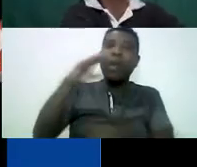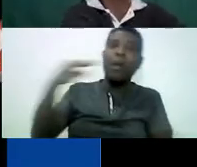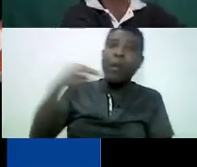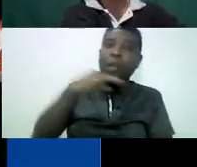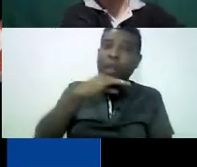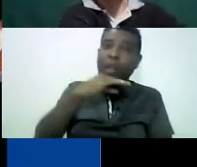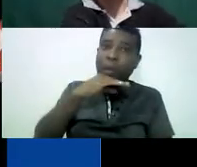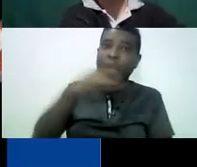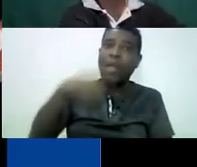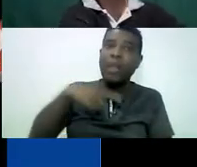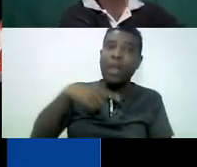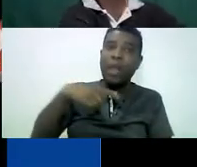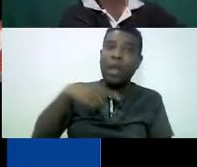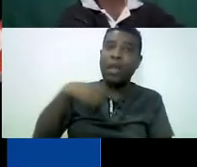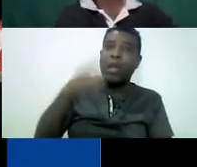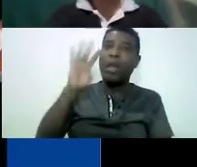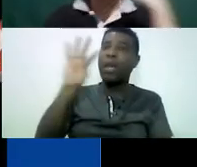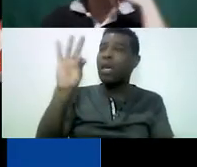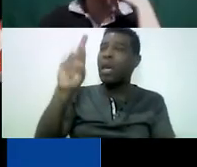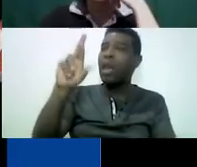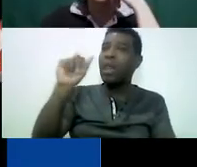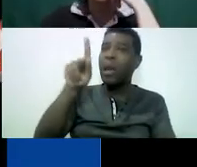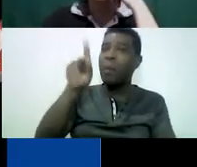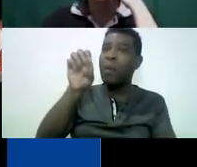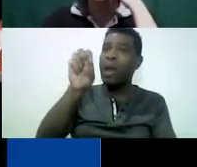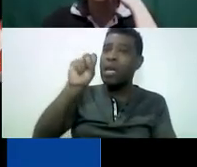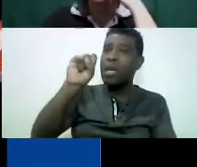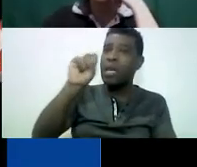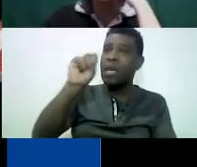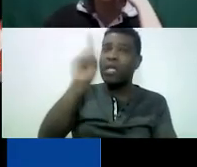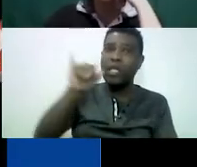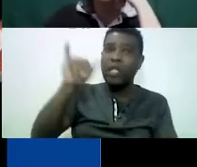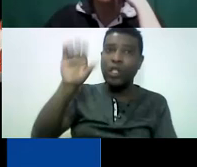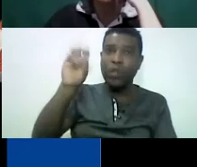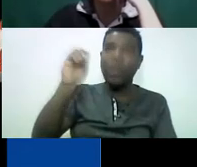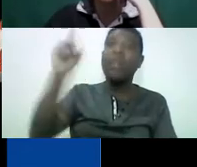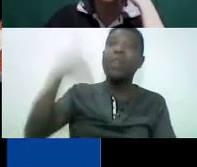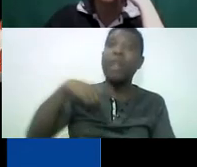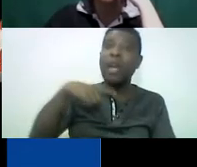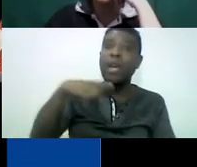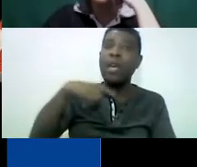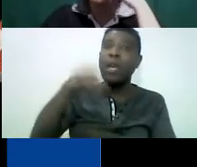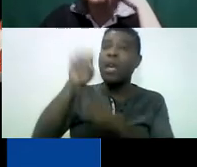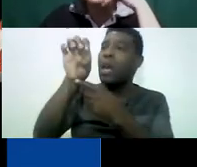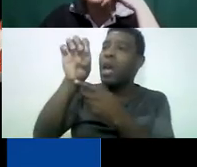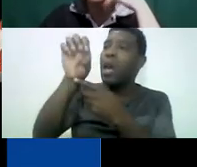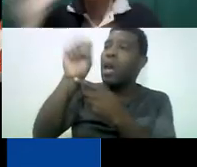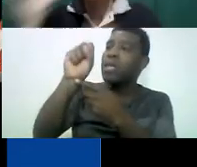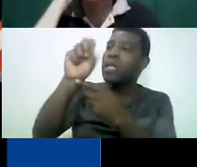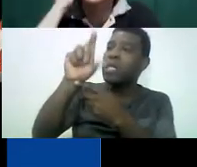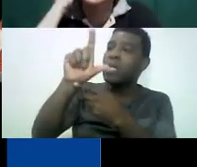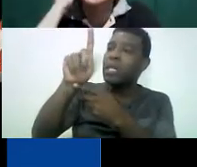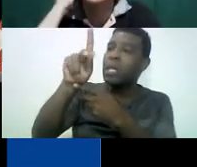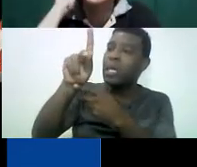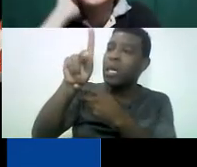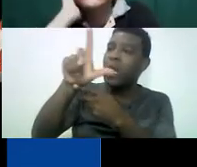trapézio. Embaixo do trapézio eu tenho o esplênio da cabeça, que ele tem uma inserção na cabeça. Está vendo aqui? Ó, a inserção dele é